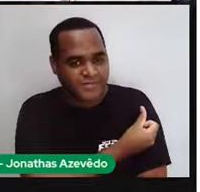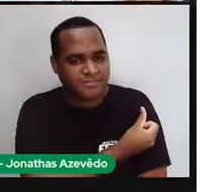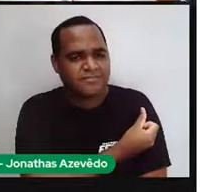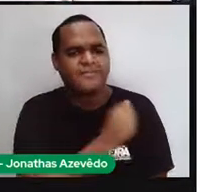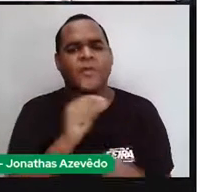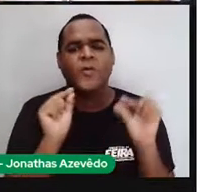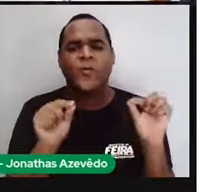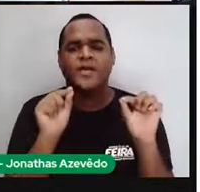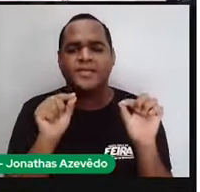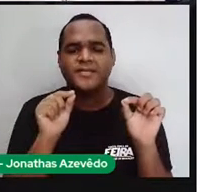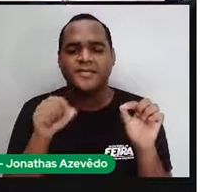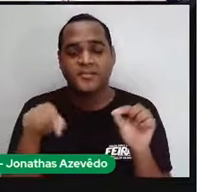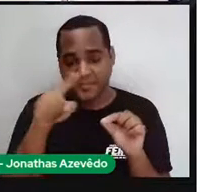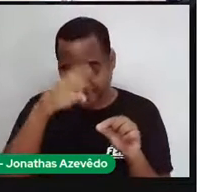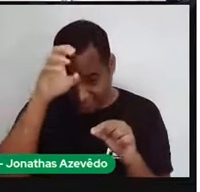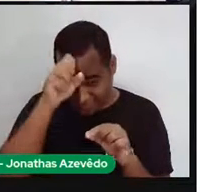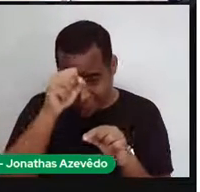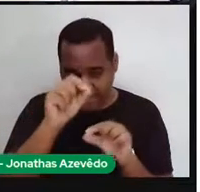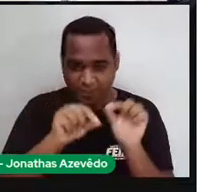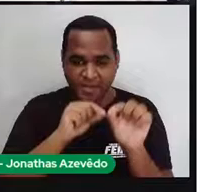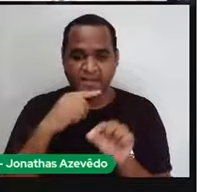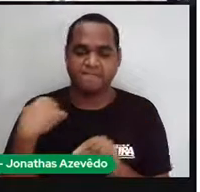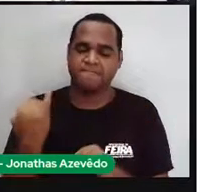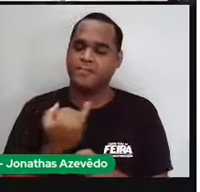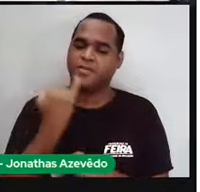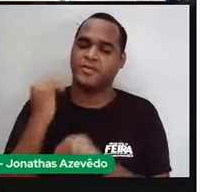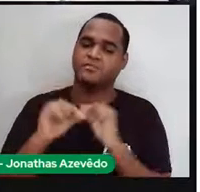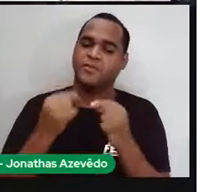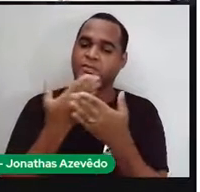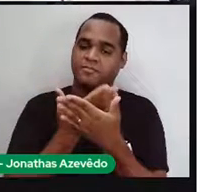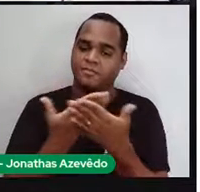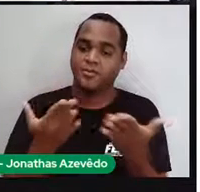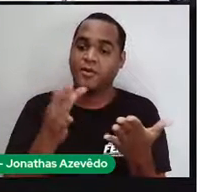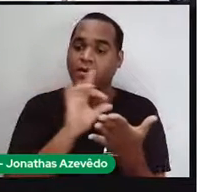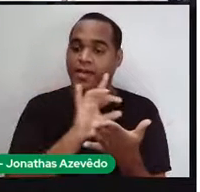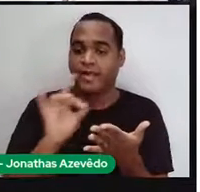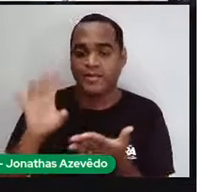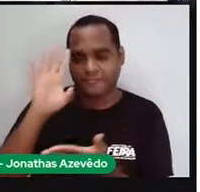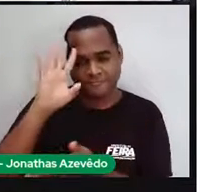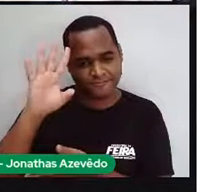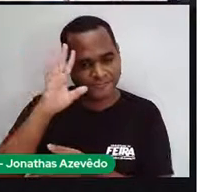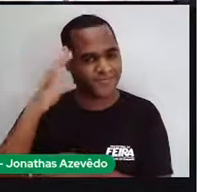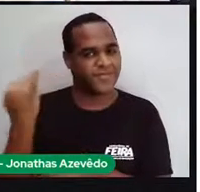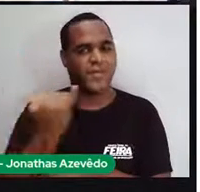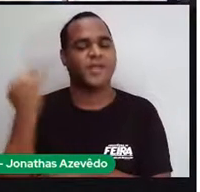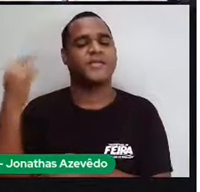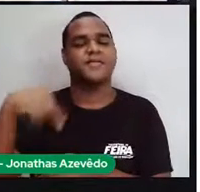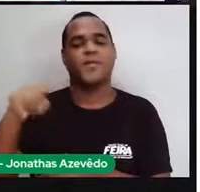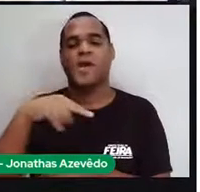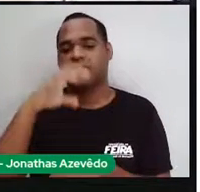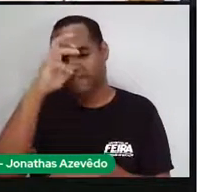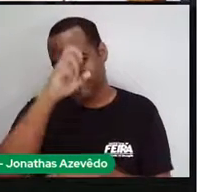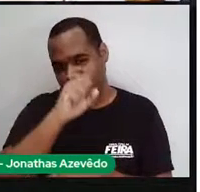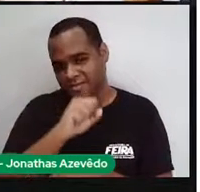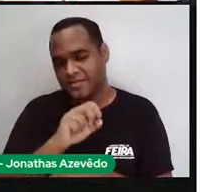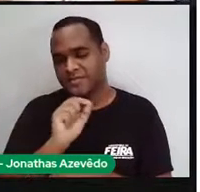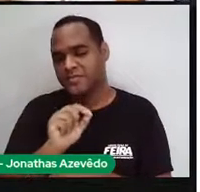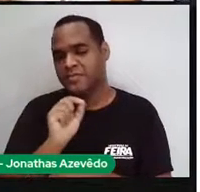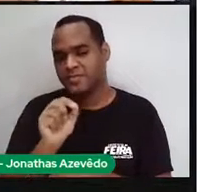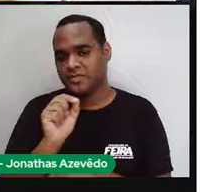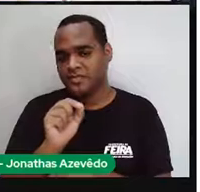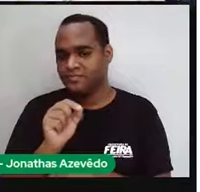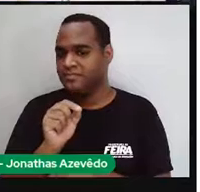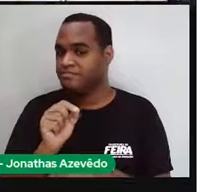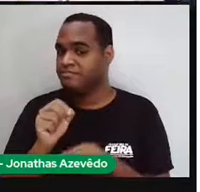aprender é sempre importante né Eu acho pelo menos que é sempre importante a gente começa a aula